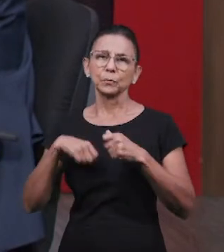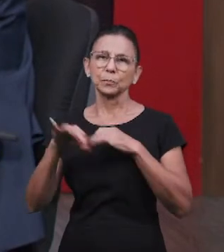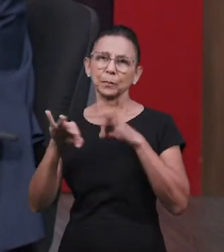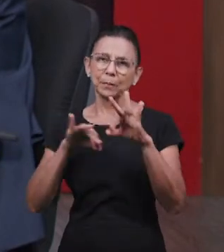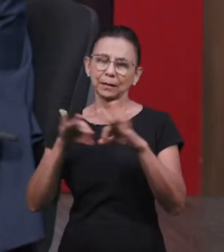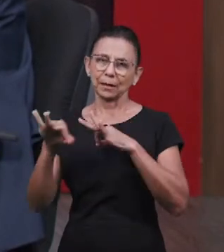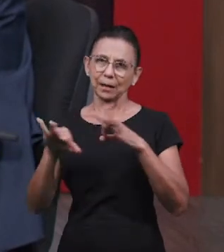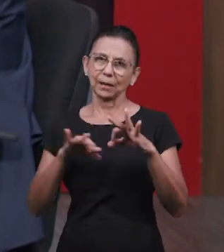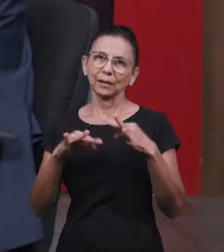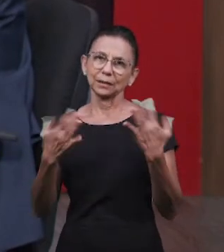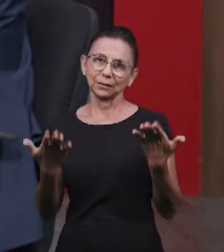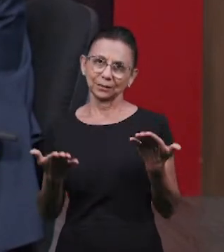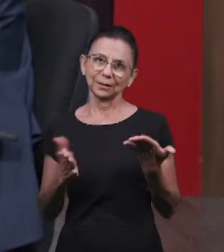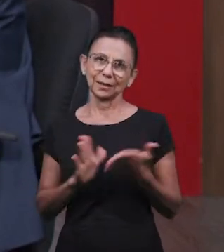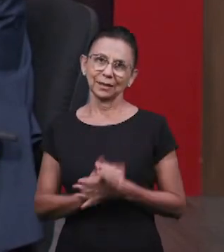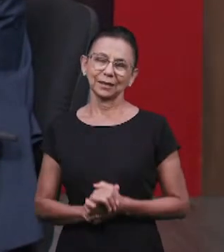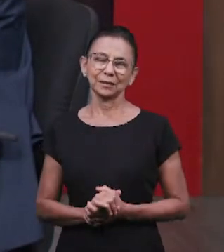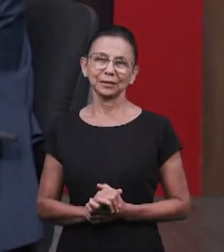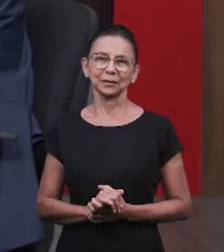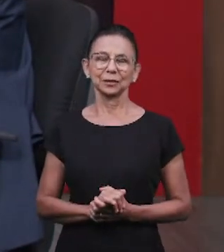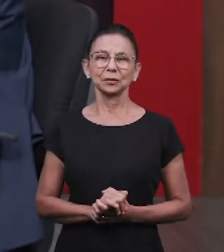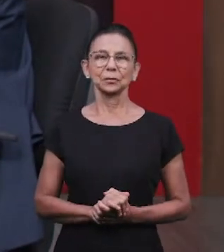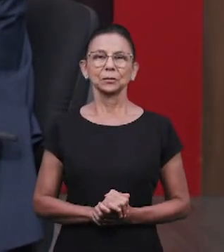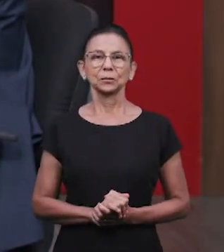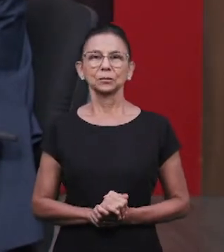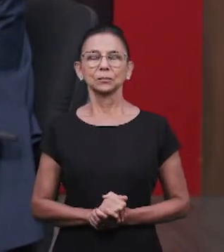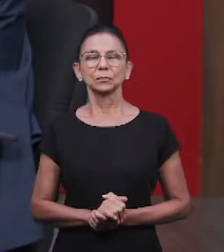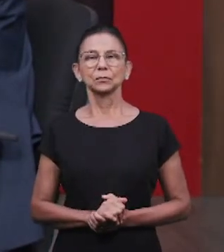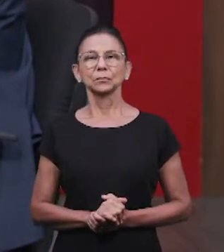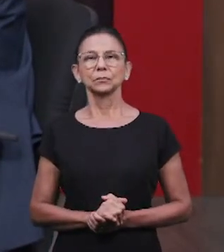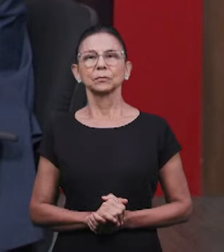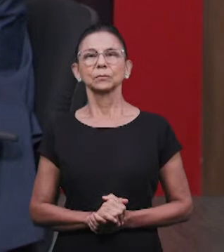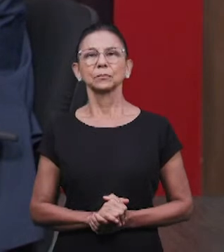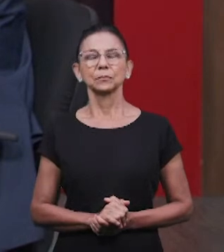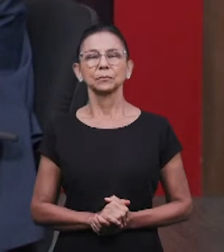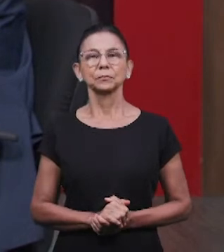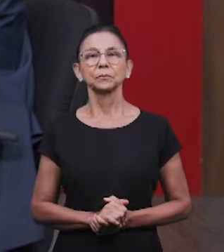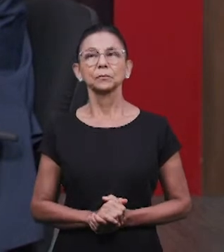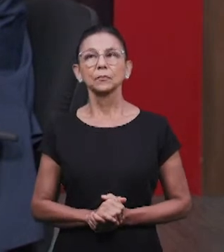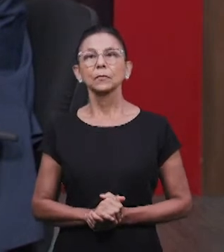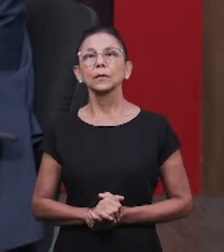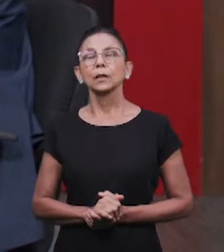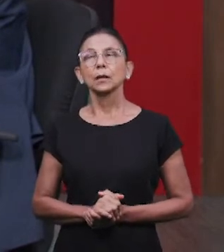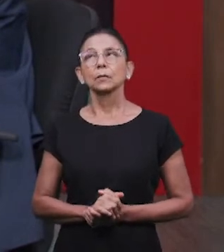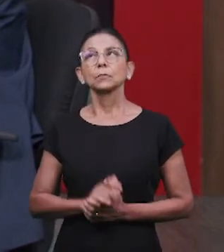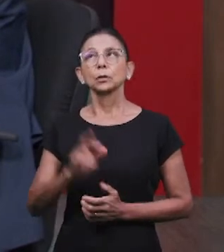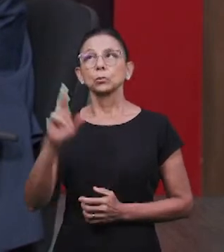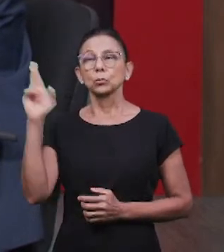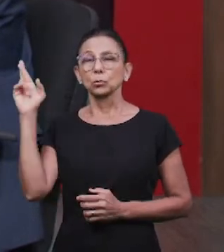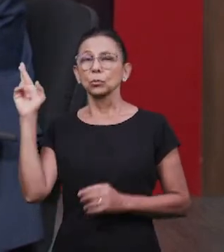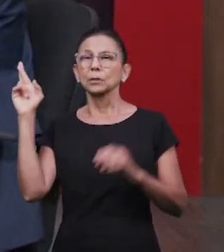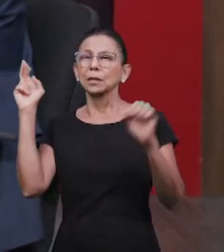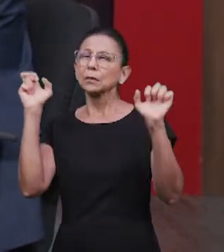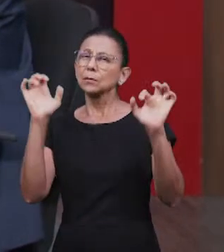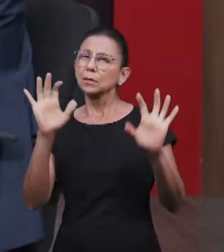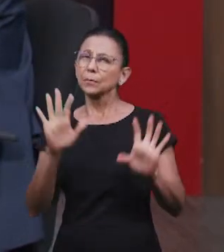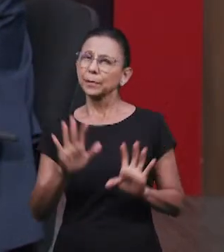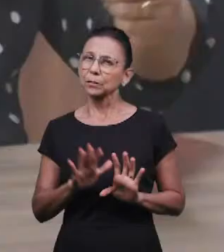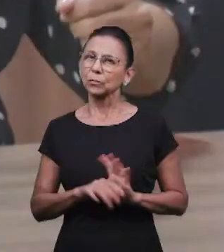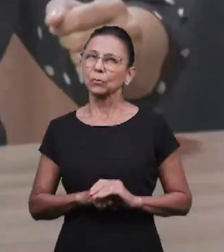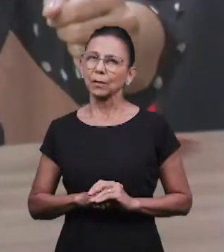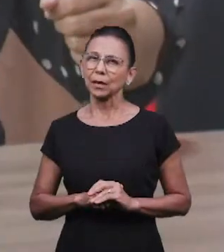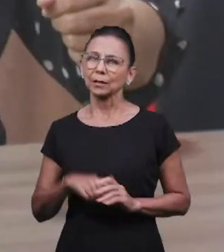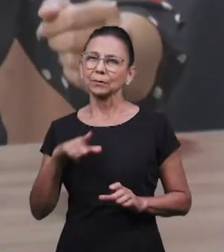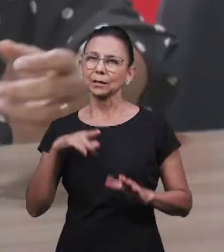O pastor não fala nada, né? E nós, professores, que cada vez mais o Senhor tem nos abençoado no conhecimento deste trabalho, estarmos